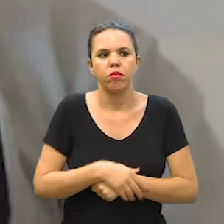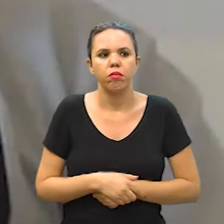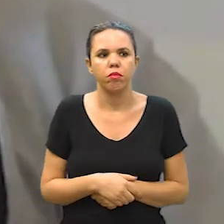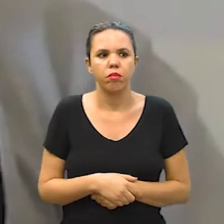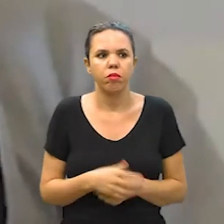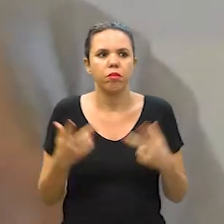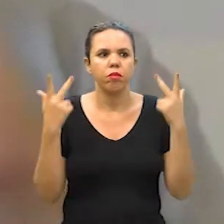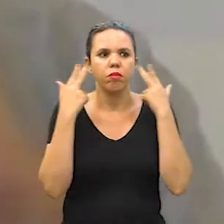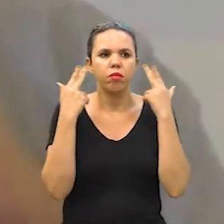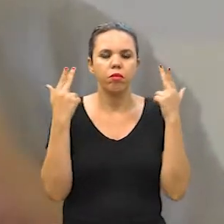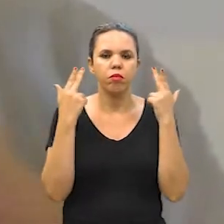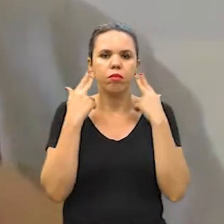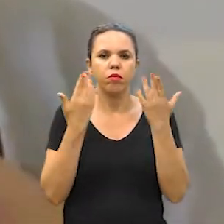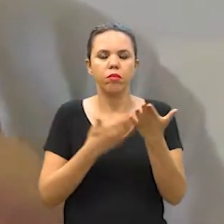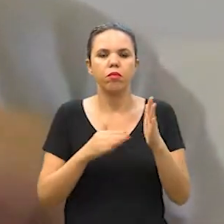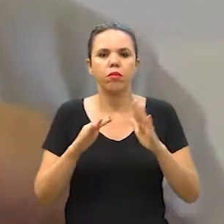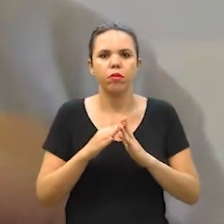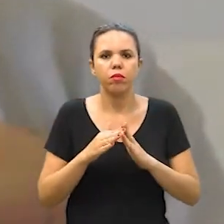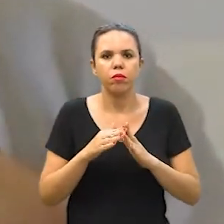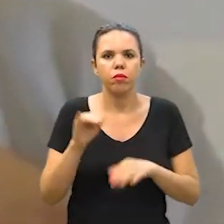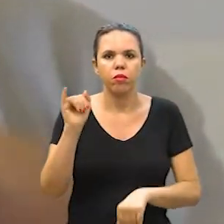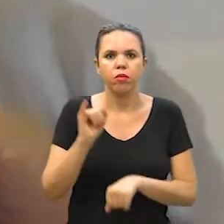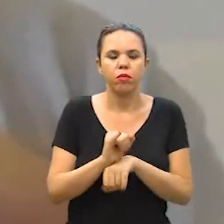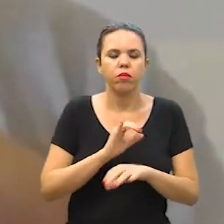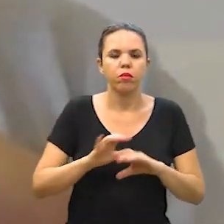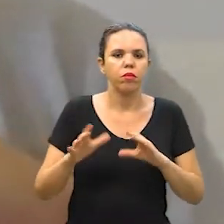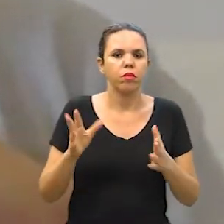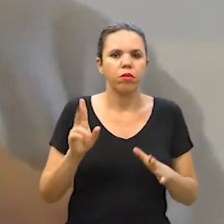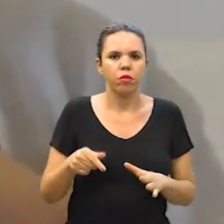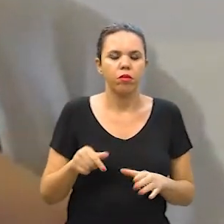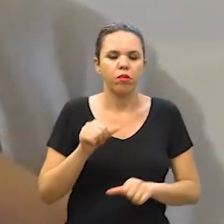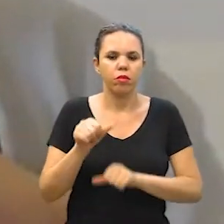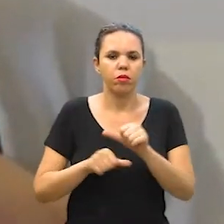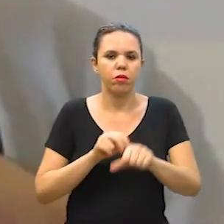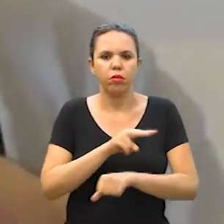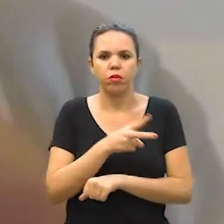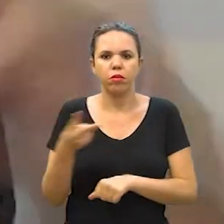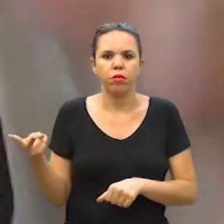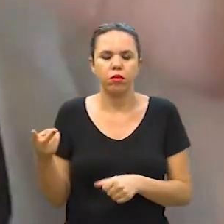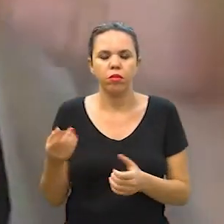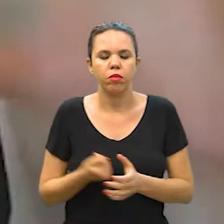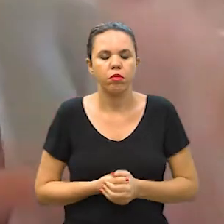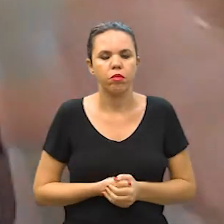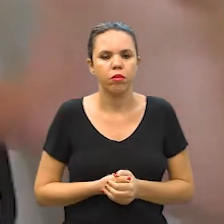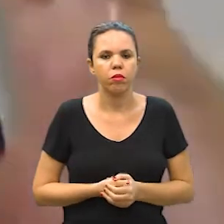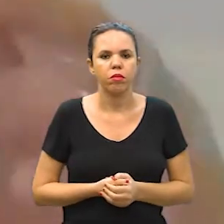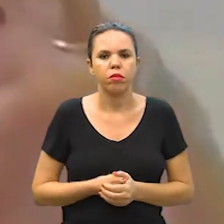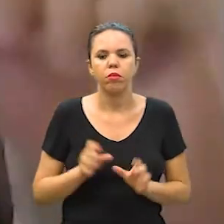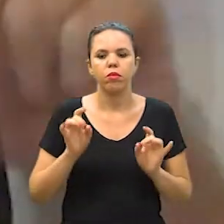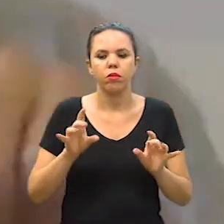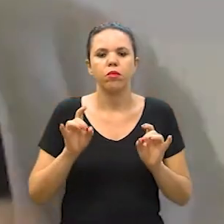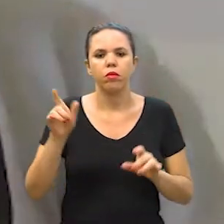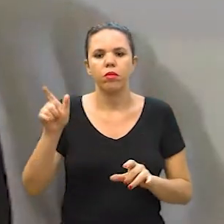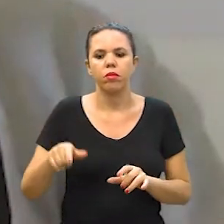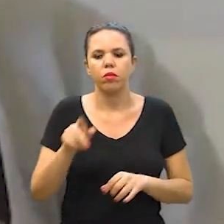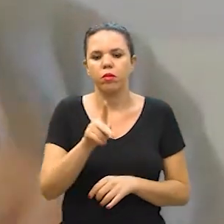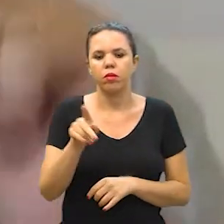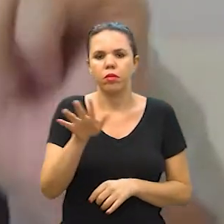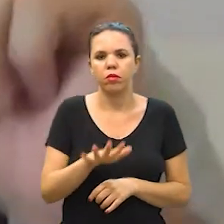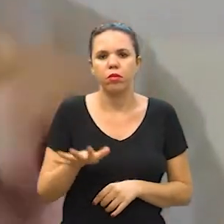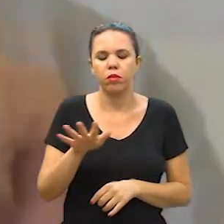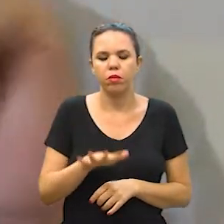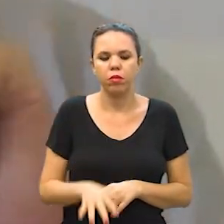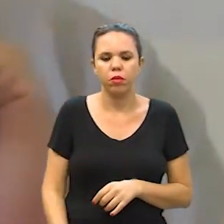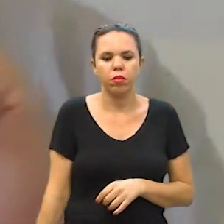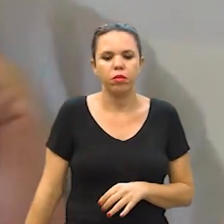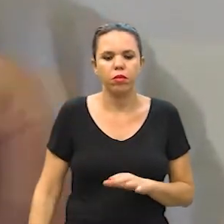E, normalmente, nas escolas internacionais, isso se inverte. Quem é o rei do pedaço é o professor, quem é